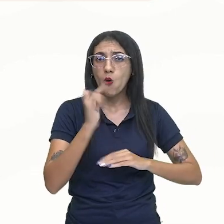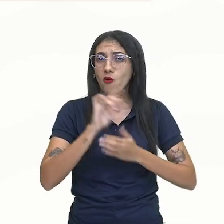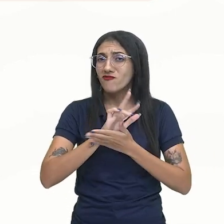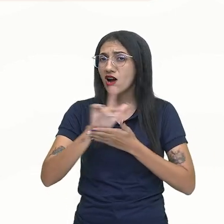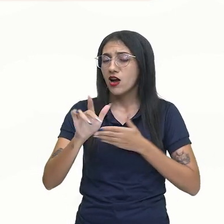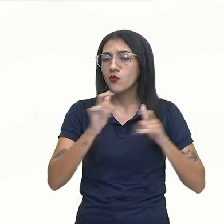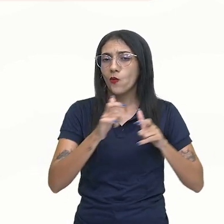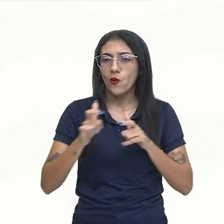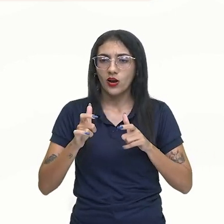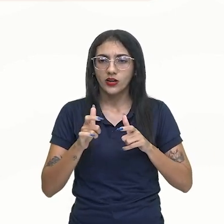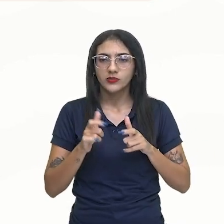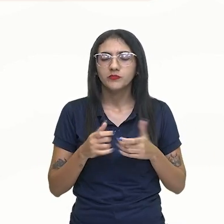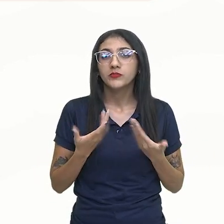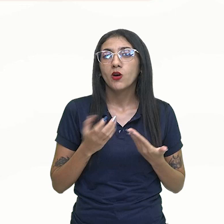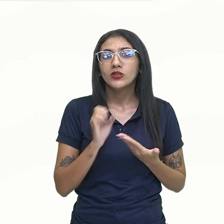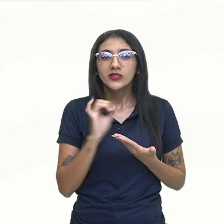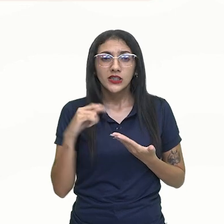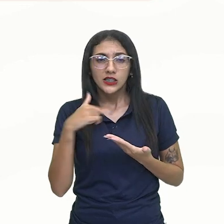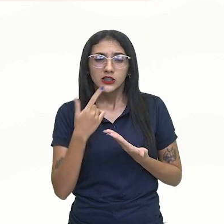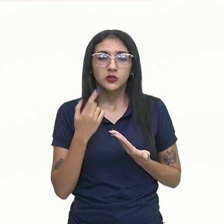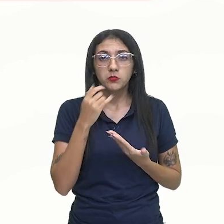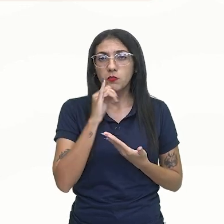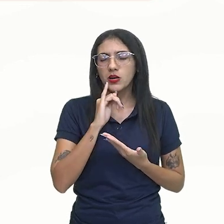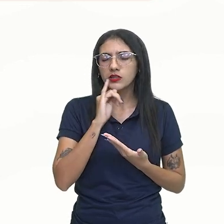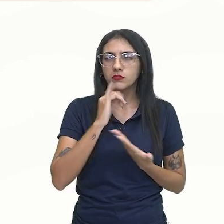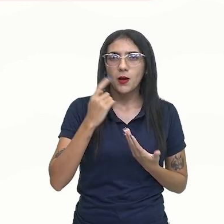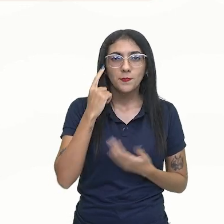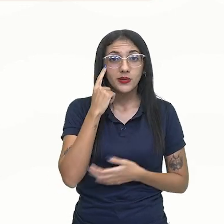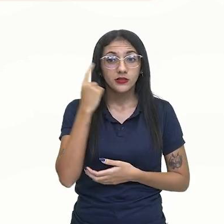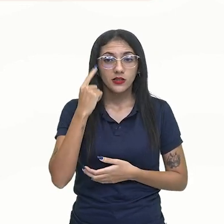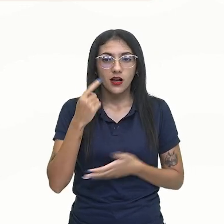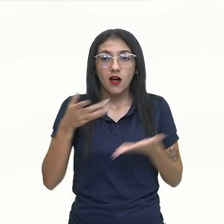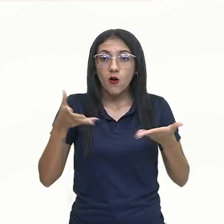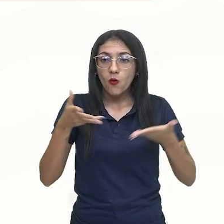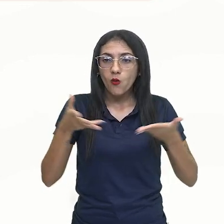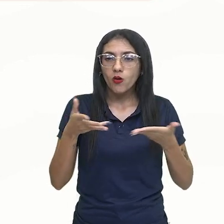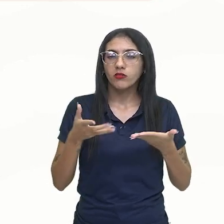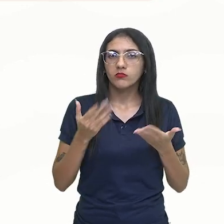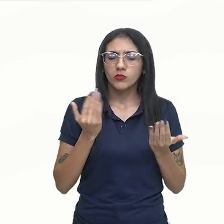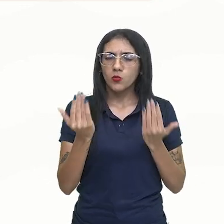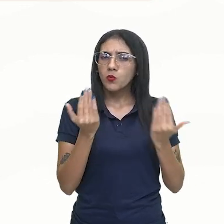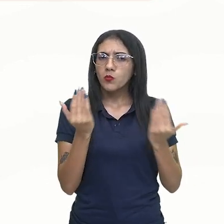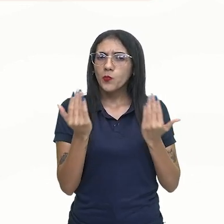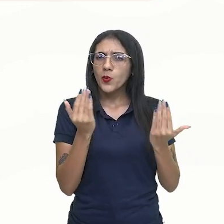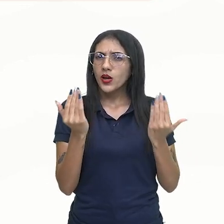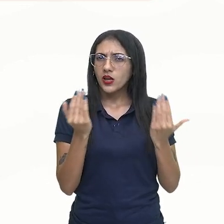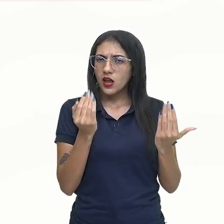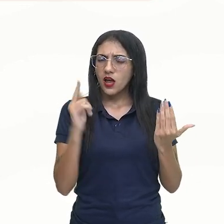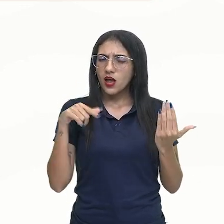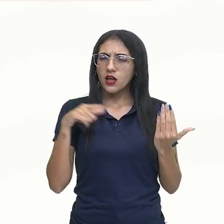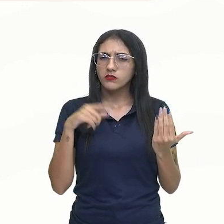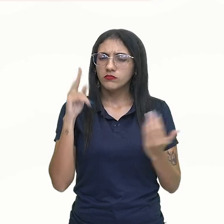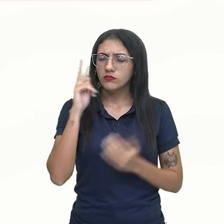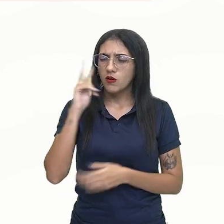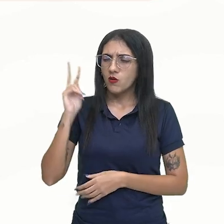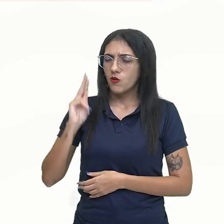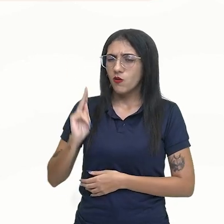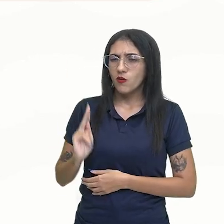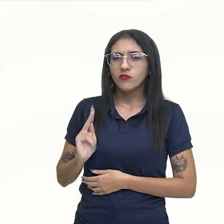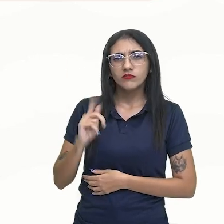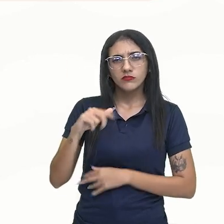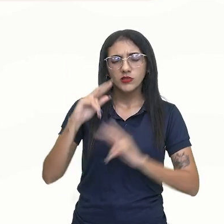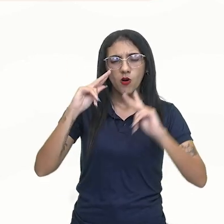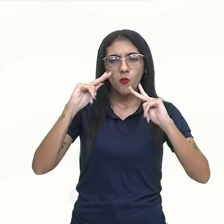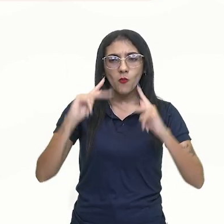vê uma fotografia do agora, nesse exato momento, né? 2023 é agora, gente, comparado com a história dessa espécie aí, né? Que é a espécie